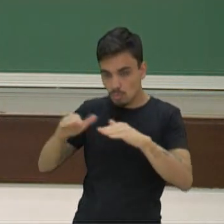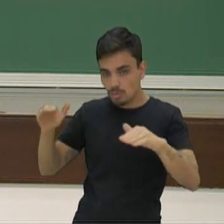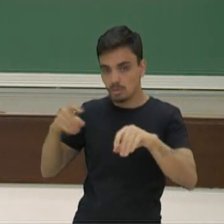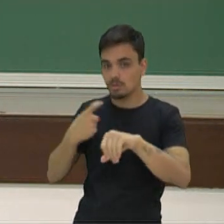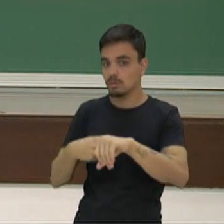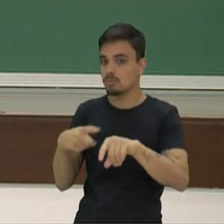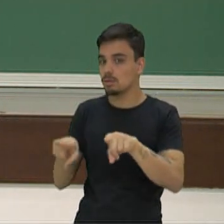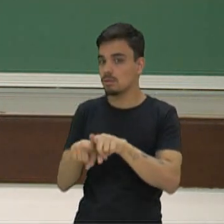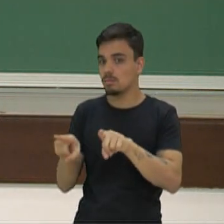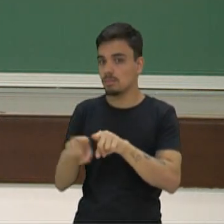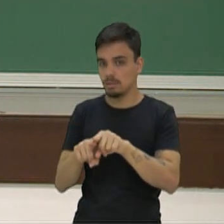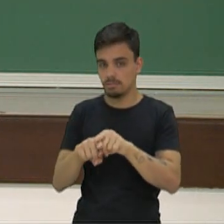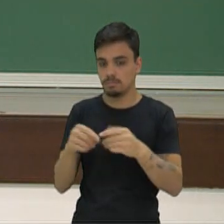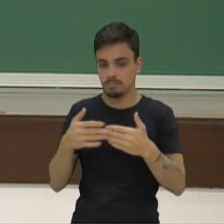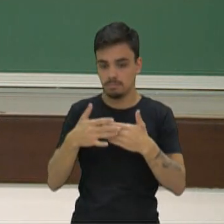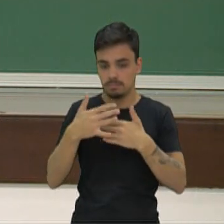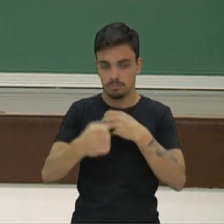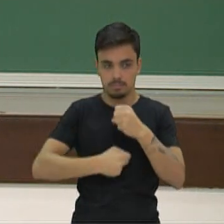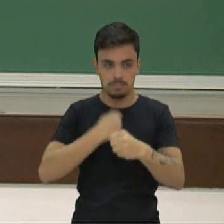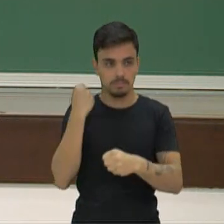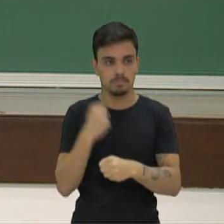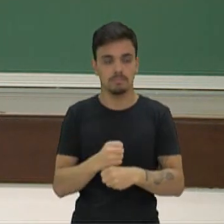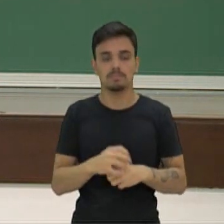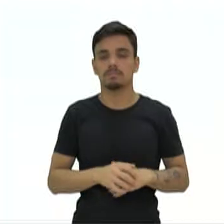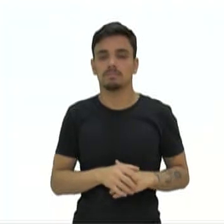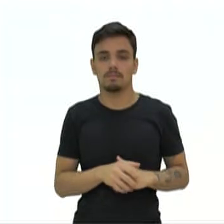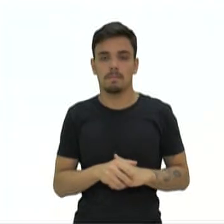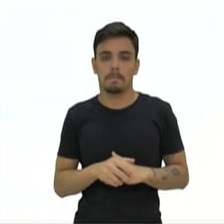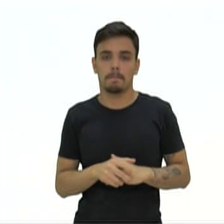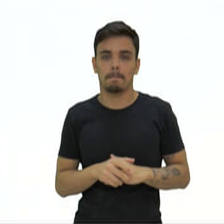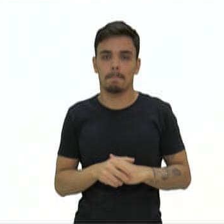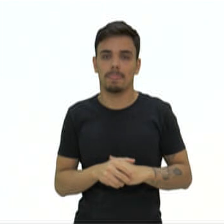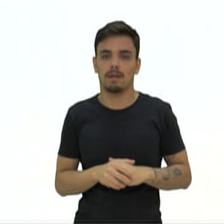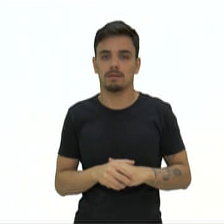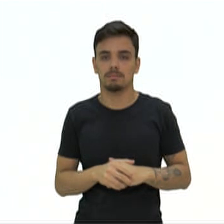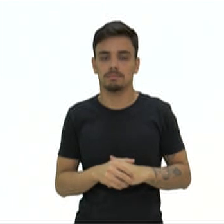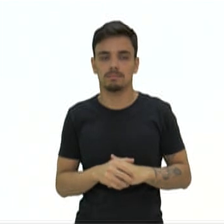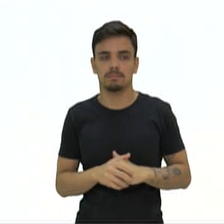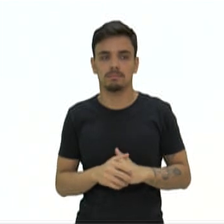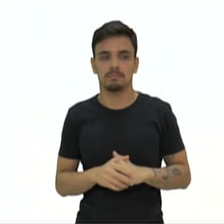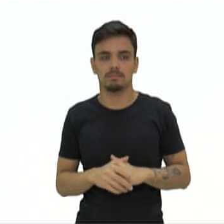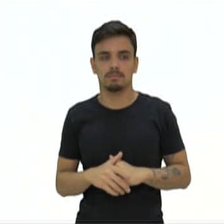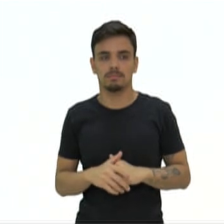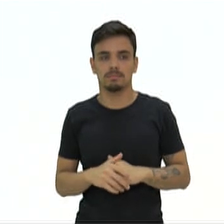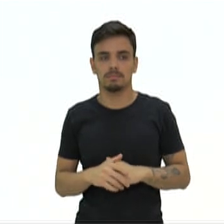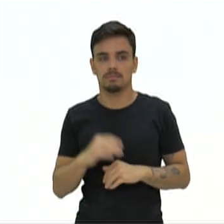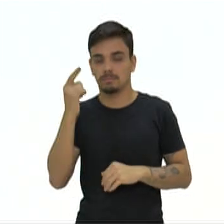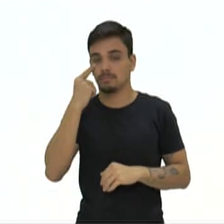longo do ano. Olha aí o